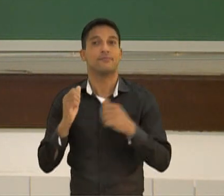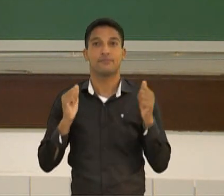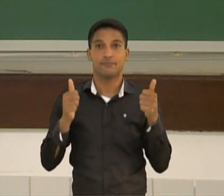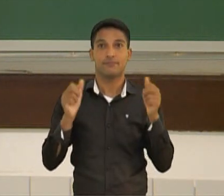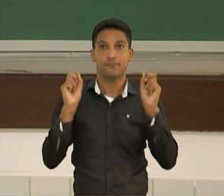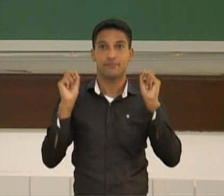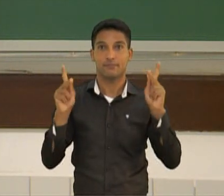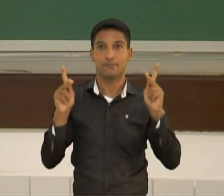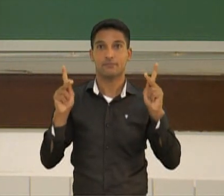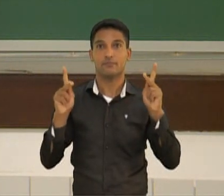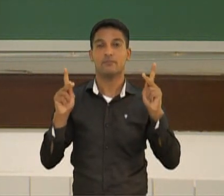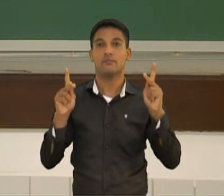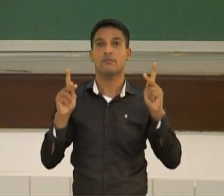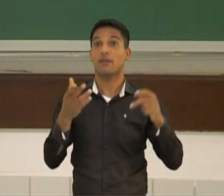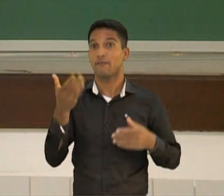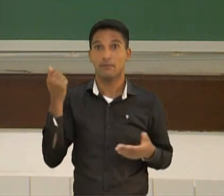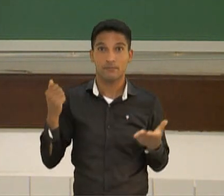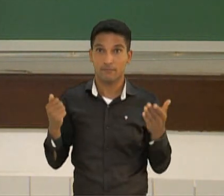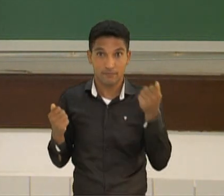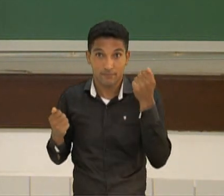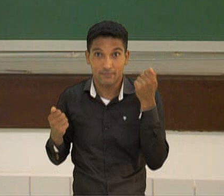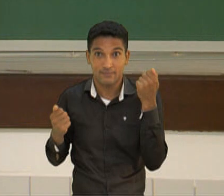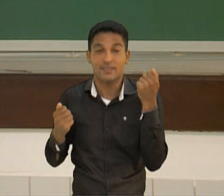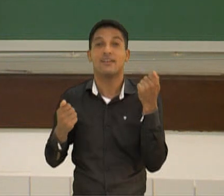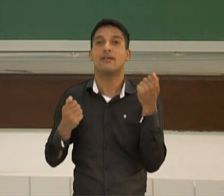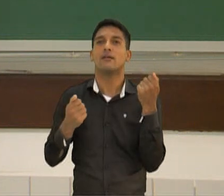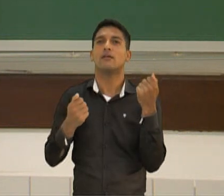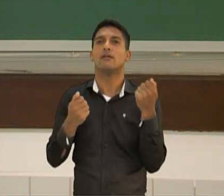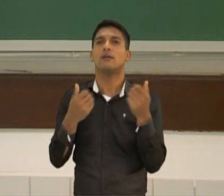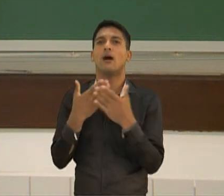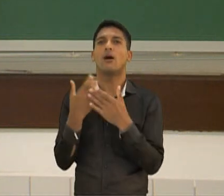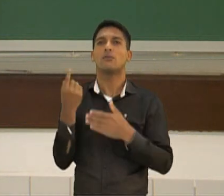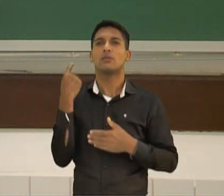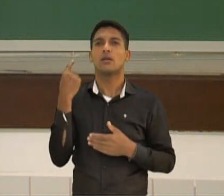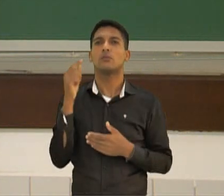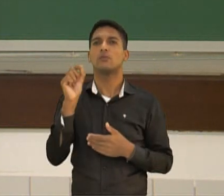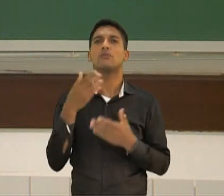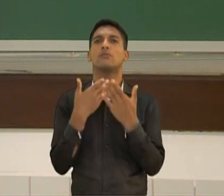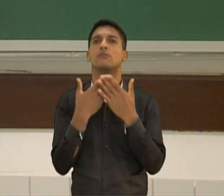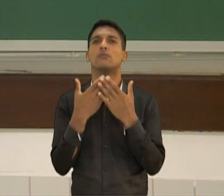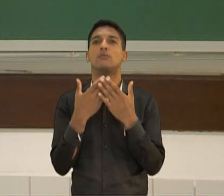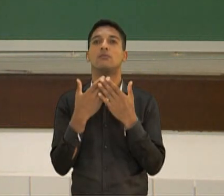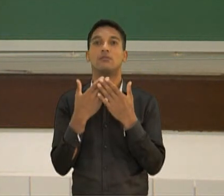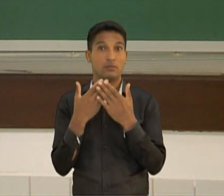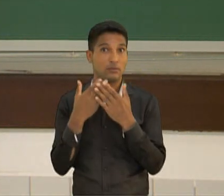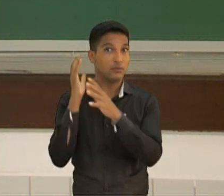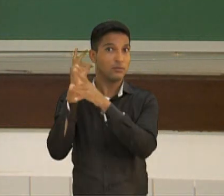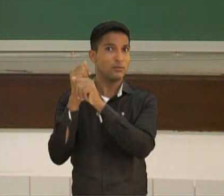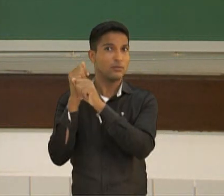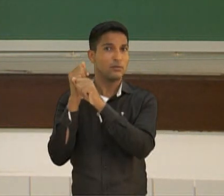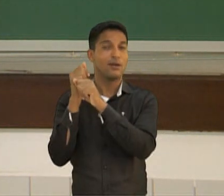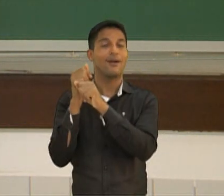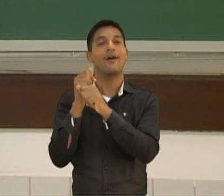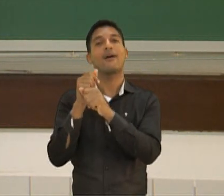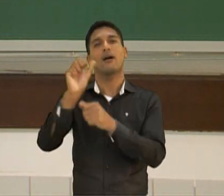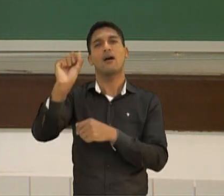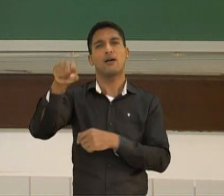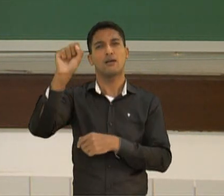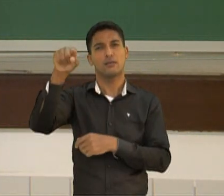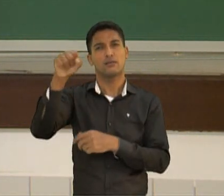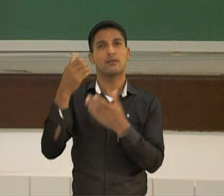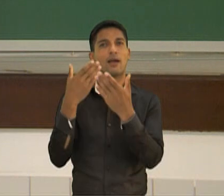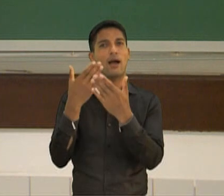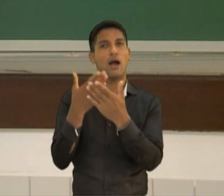a prof aqui? Vamos lá, então? Vamos ver o que a gente teve naquela aula passada? Nós tivemos, sim, uma aula anterior